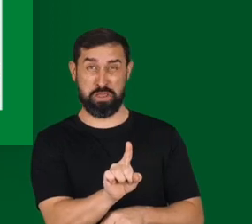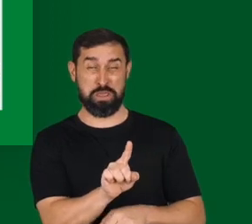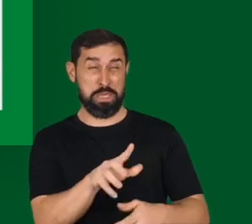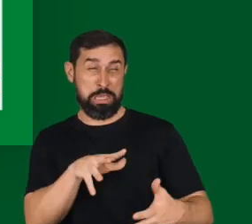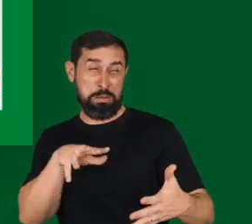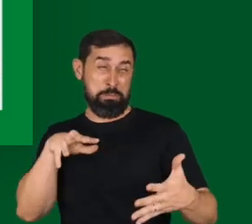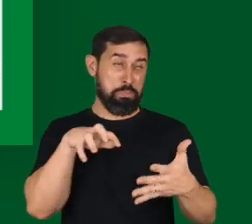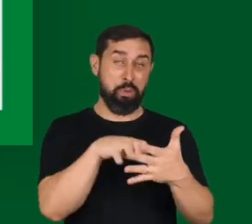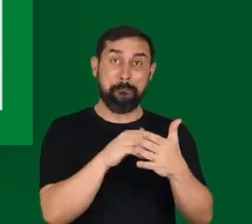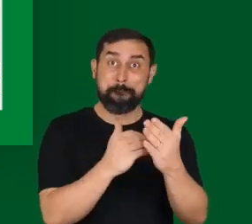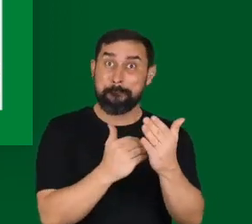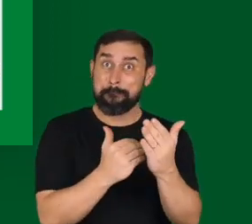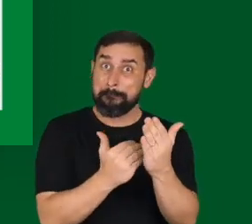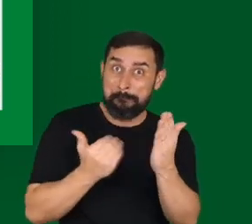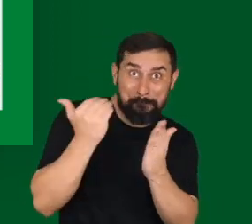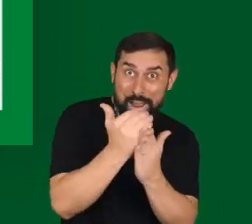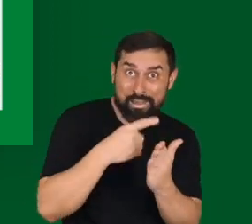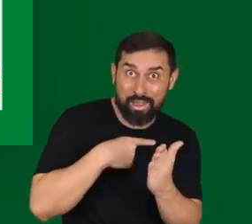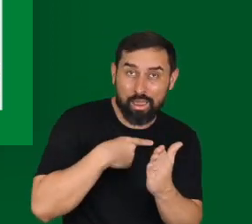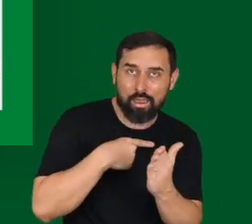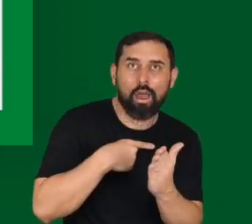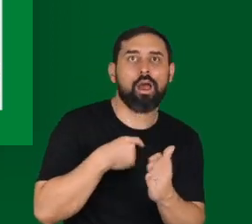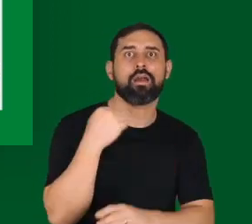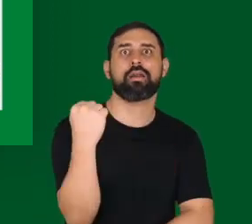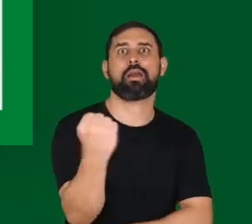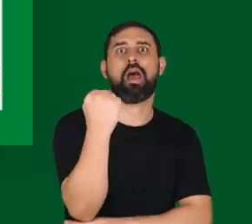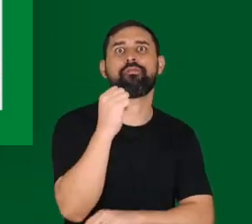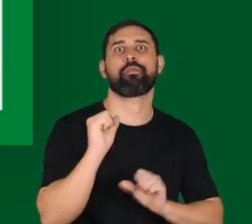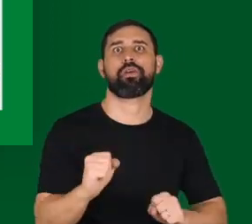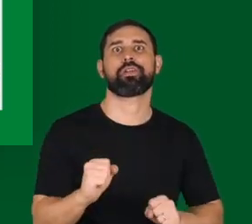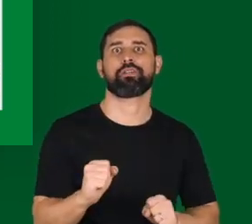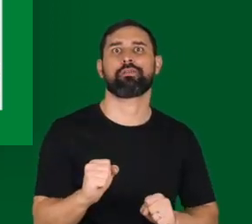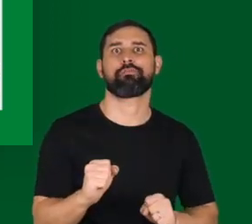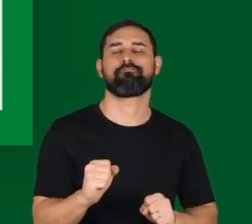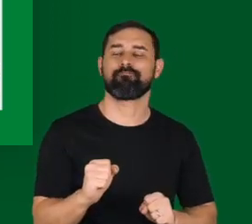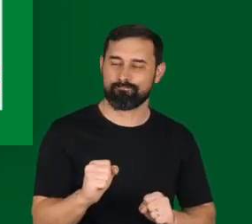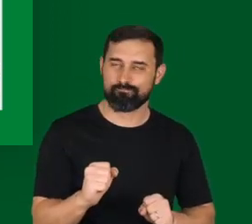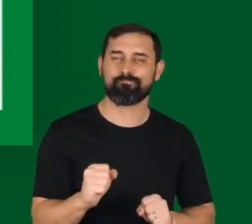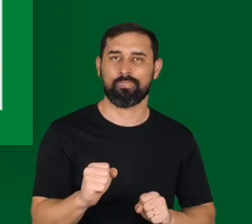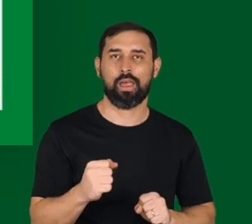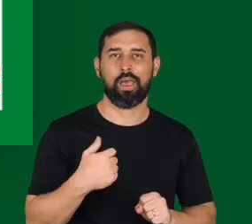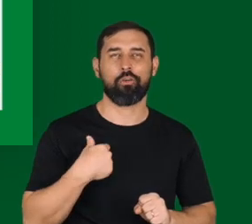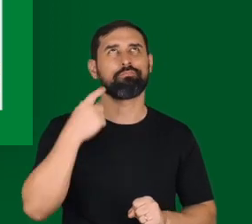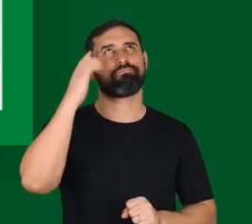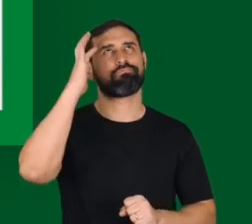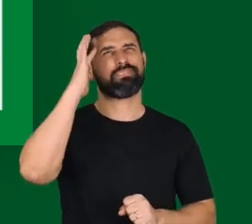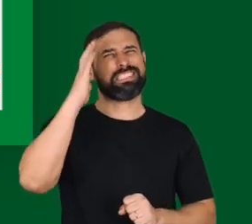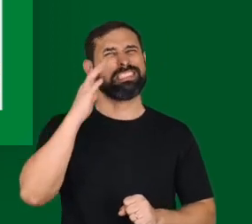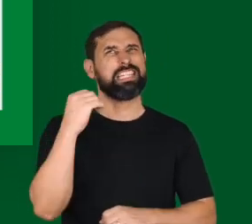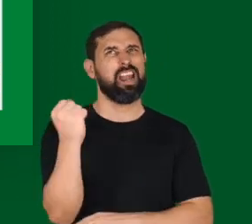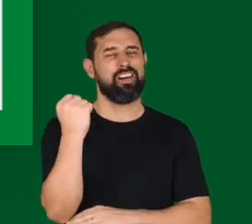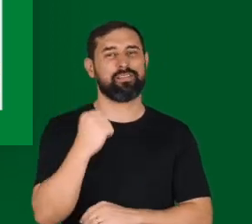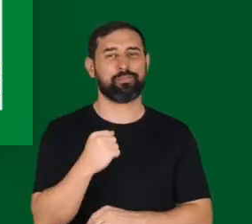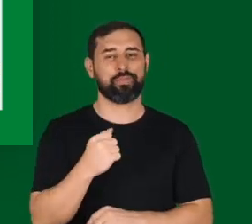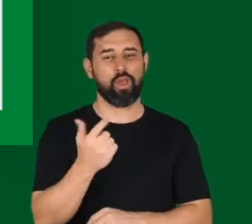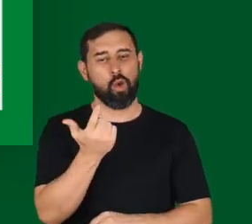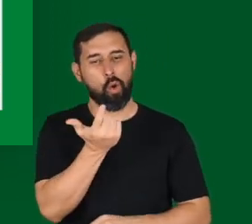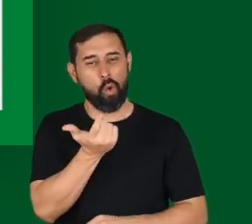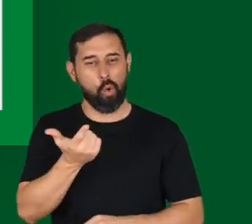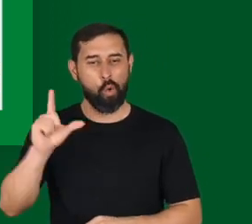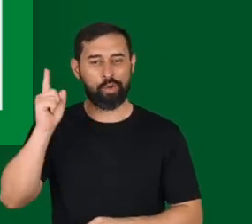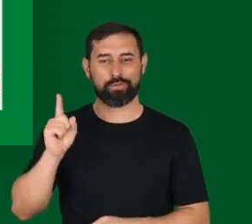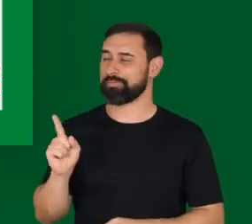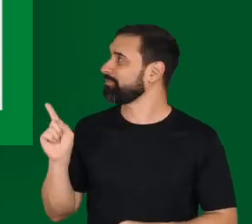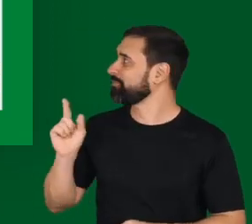posso suspeitar de trauma grave. Então, qualquer via aqui do DF, né, ela vai ter mais de 32 km. Então, possivelmente, eu já posso